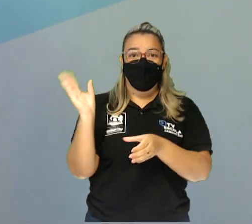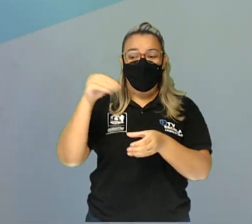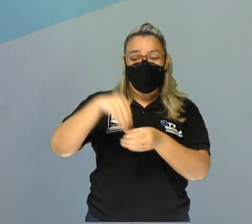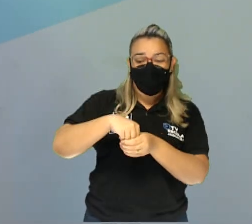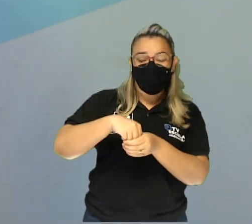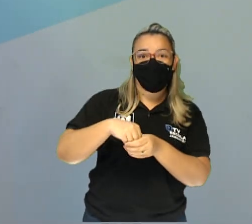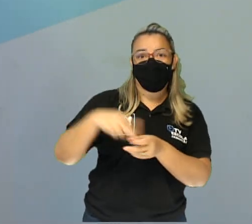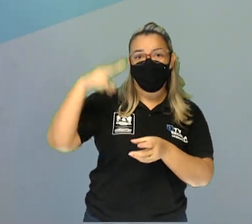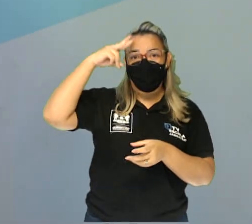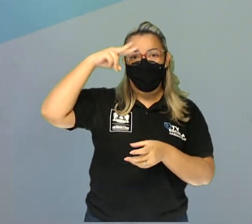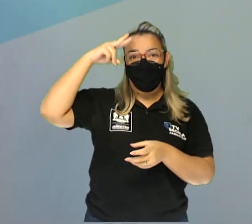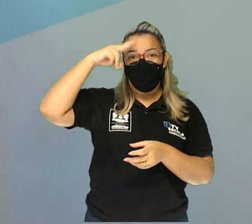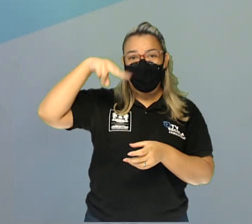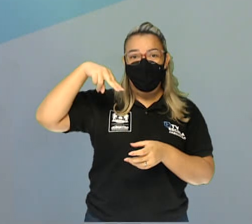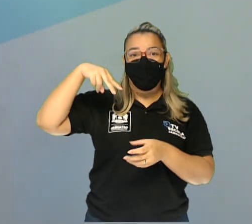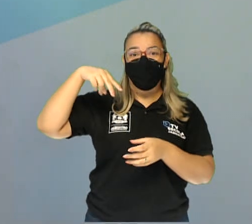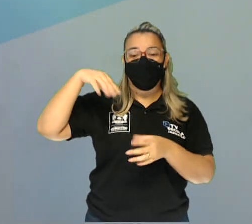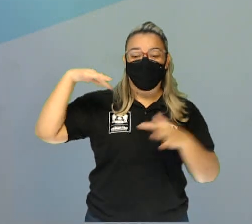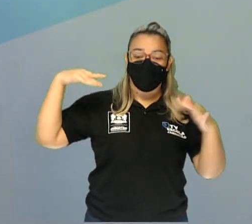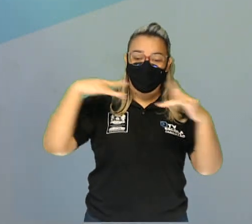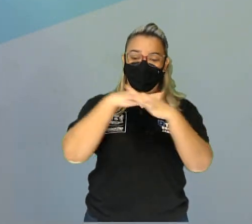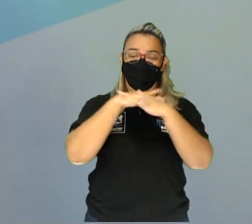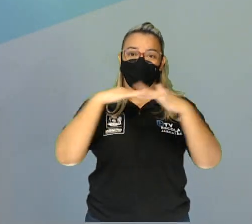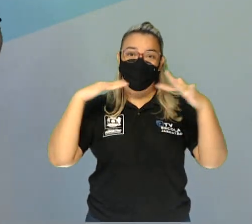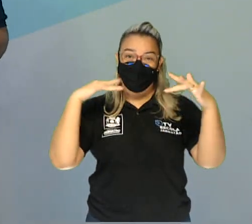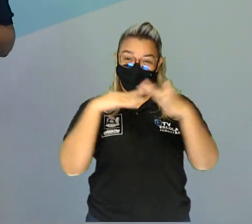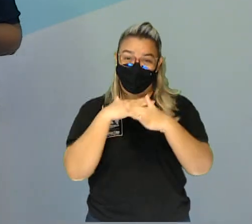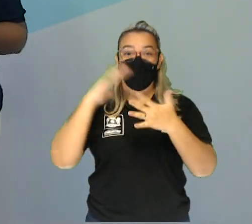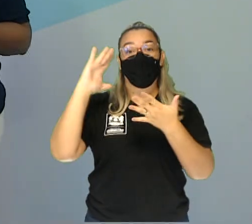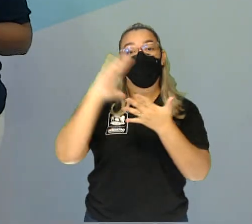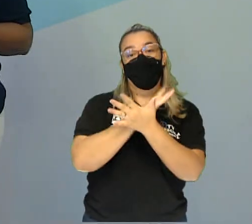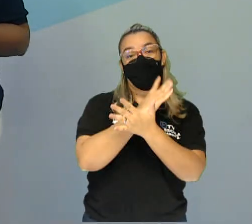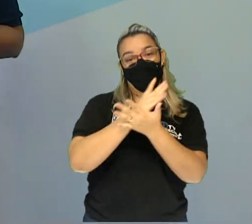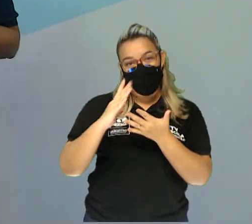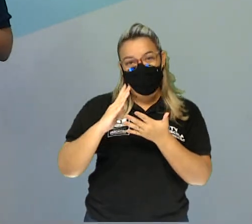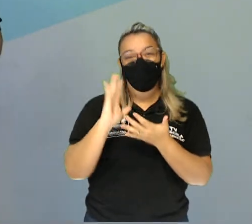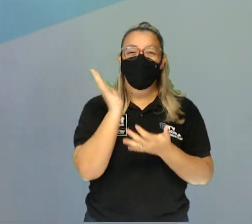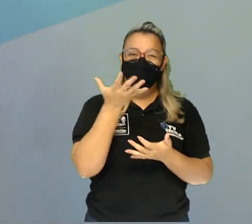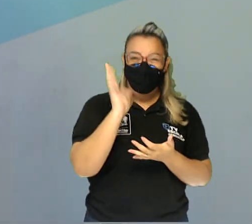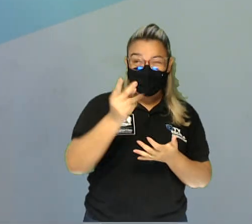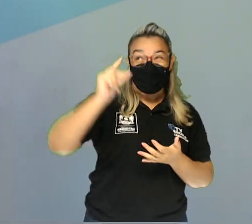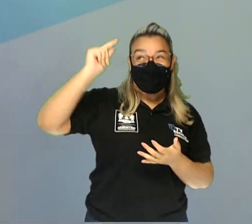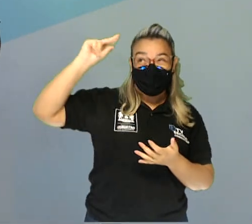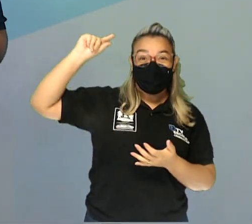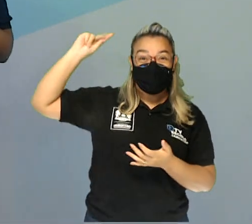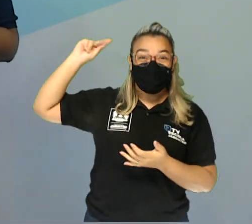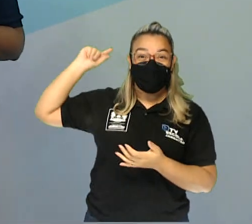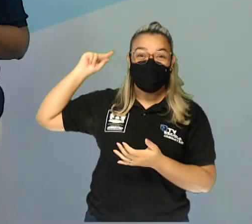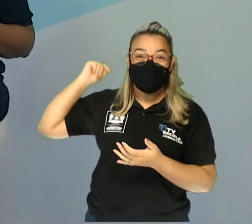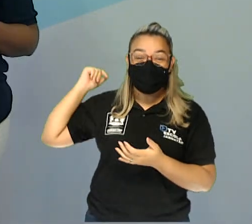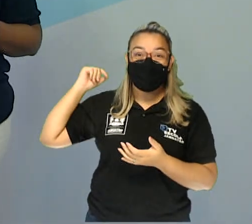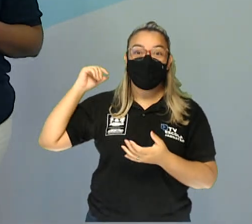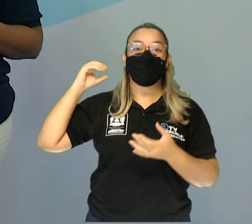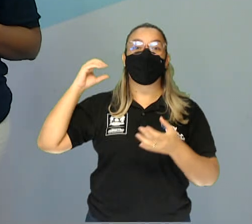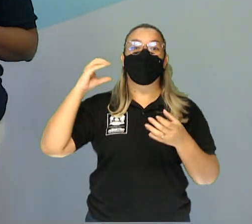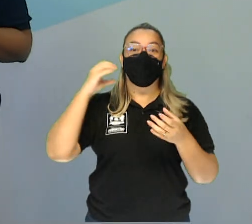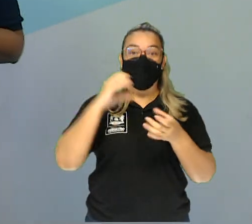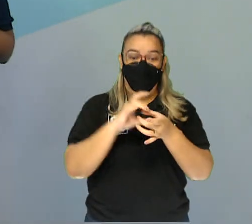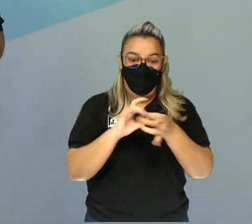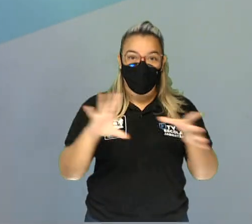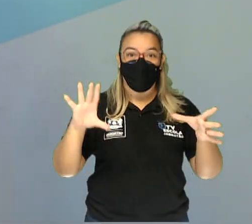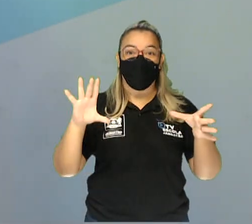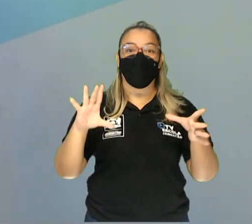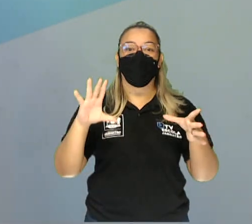história, das histórias das cidades. Alguns existem há muito tempo, desde o período colonial, enquanto